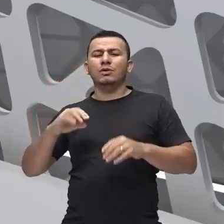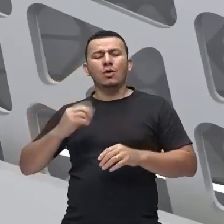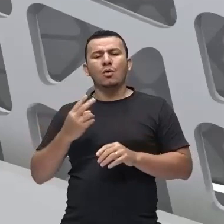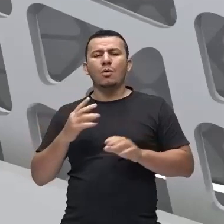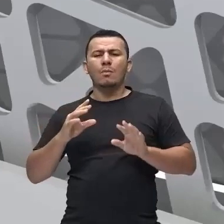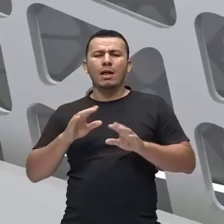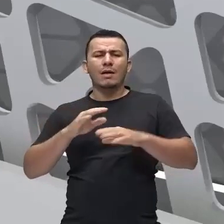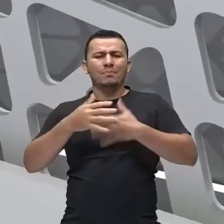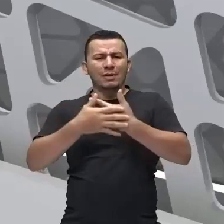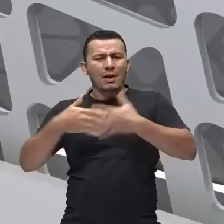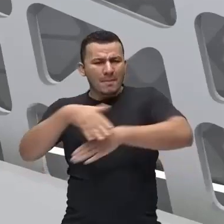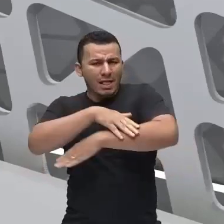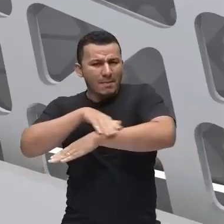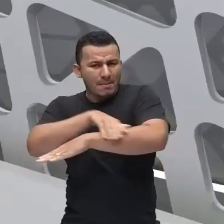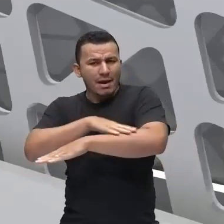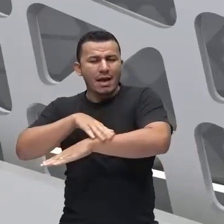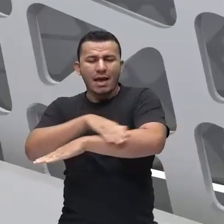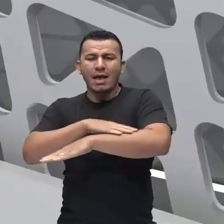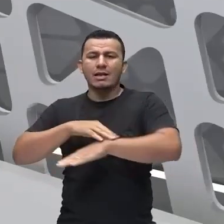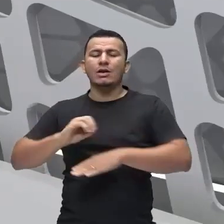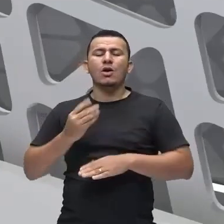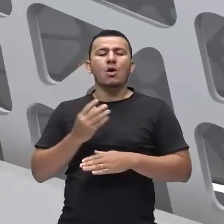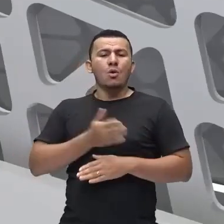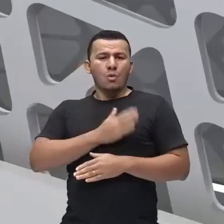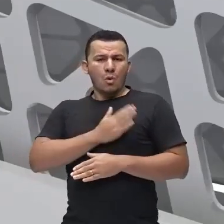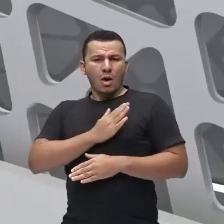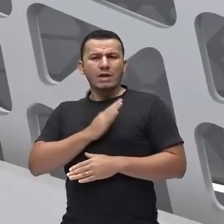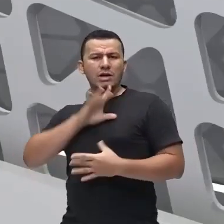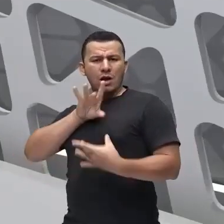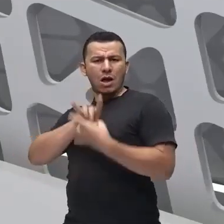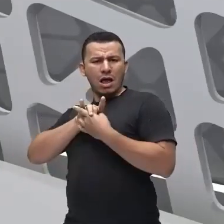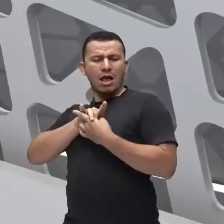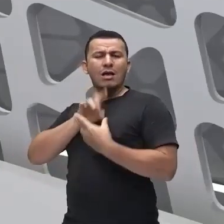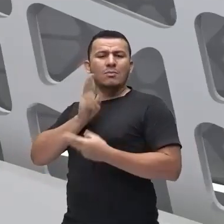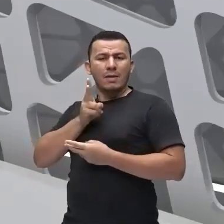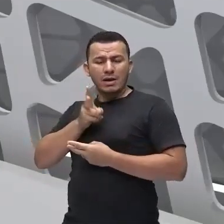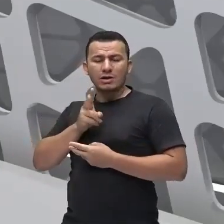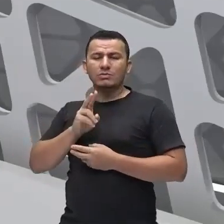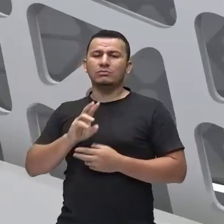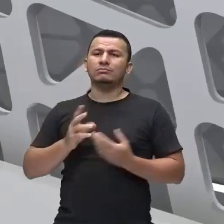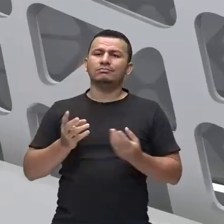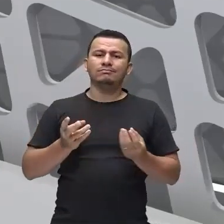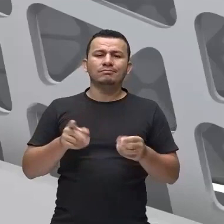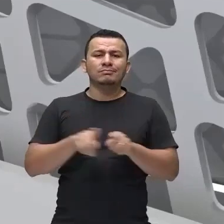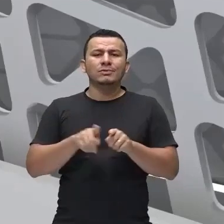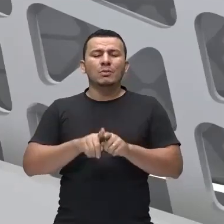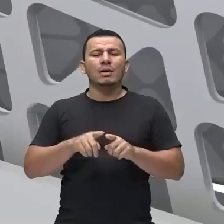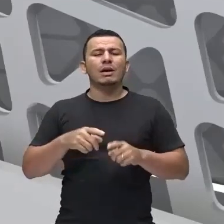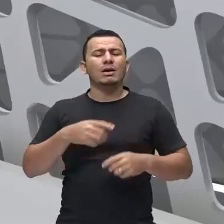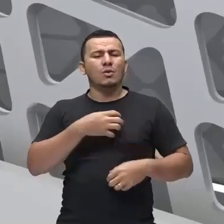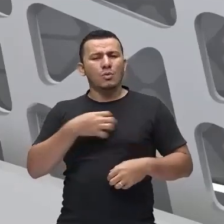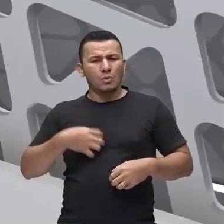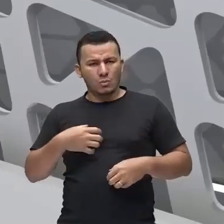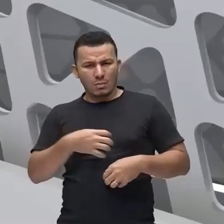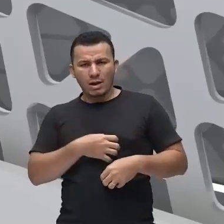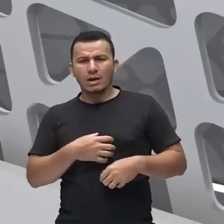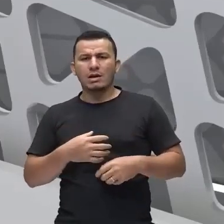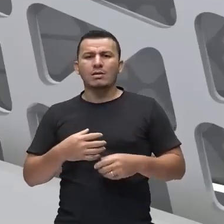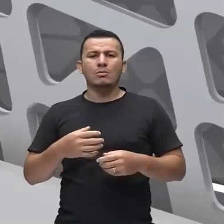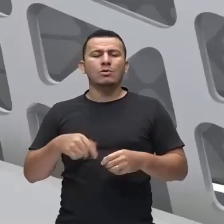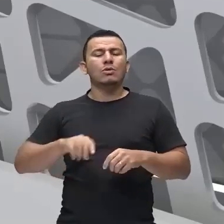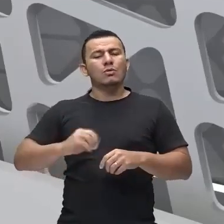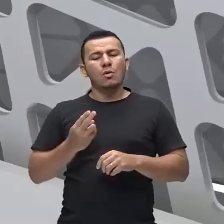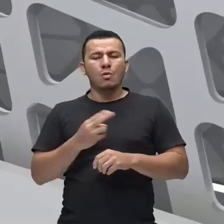pele, dividem aqui, às vezes, o mesmo coração, dividem, assim, somente os membros, né? Essa parte aqui